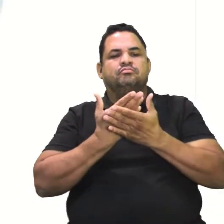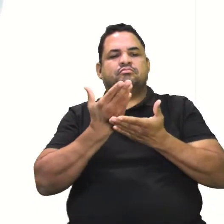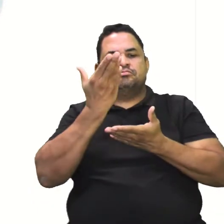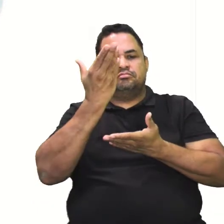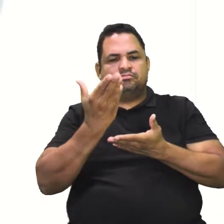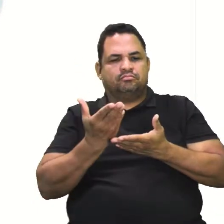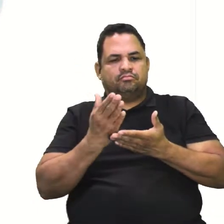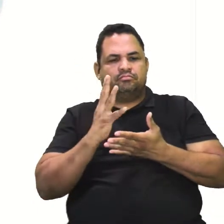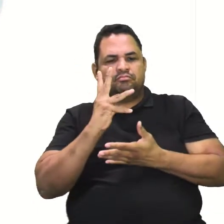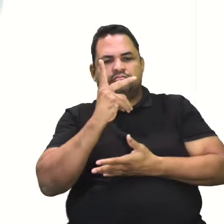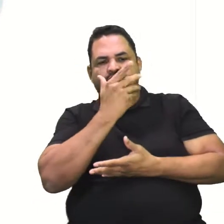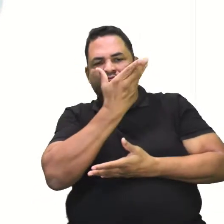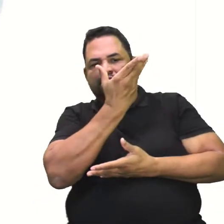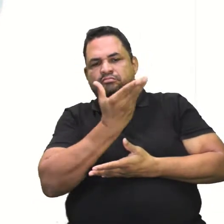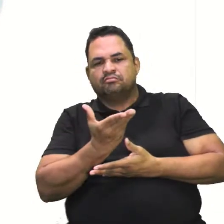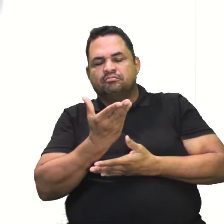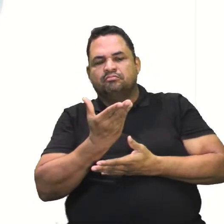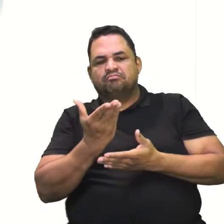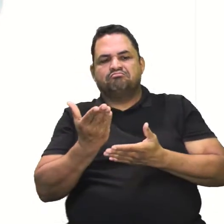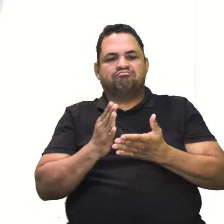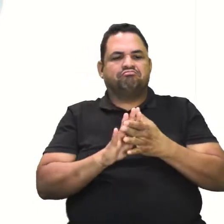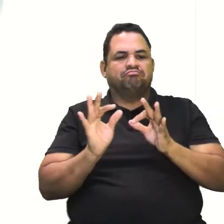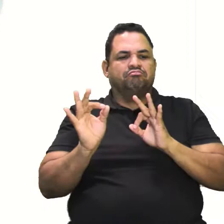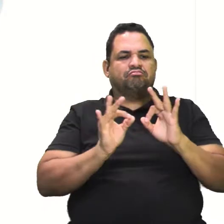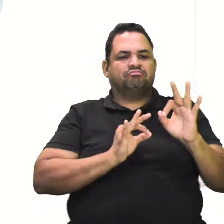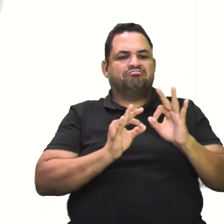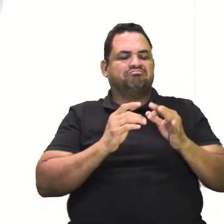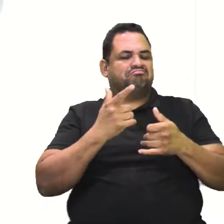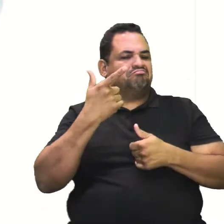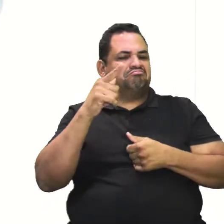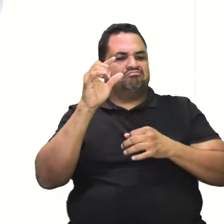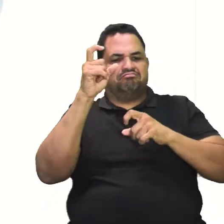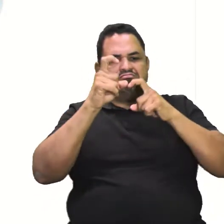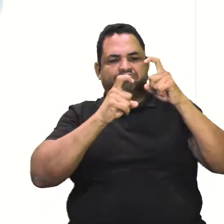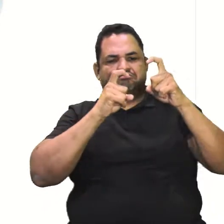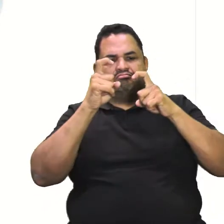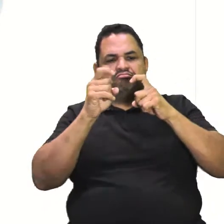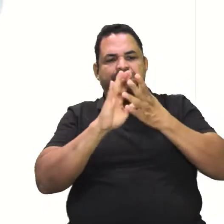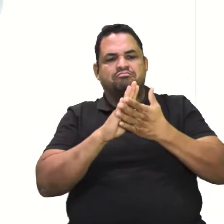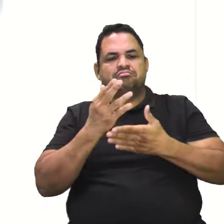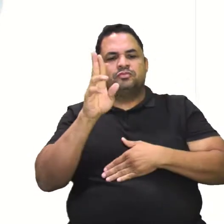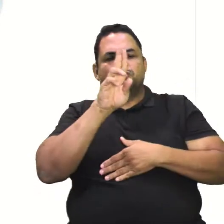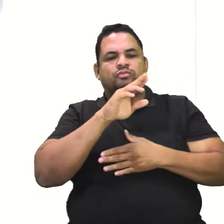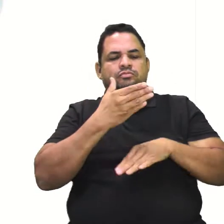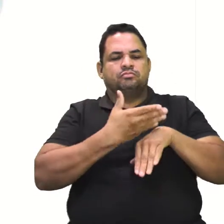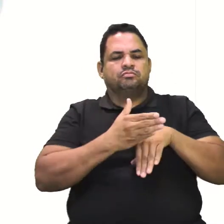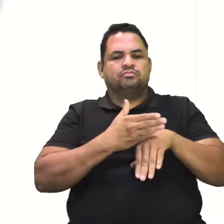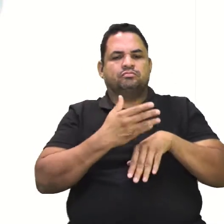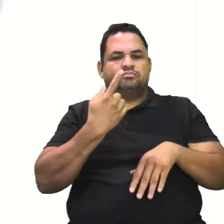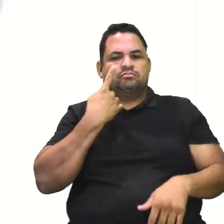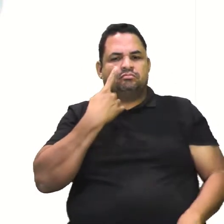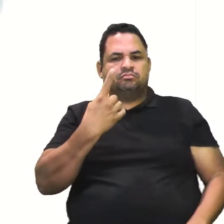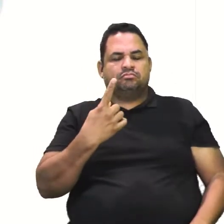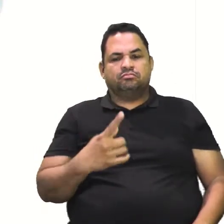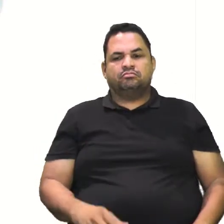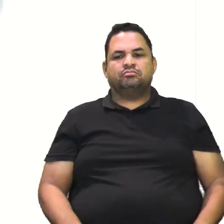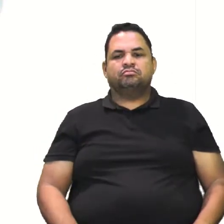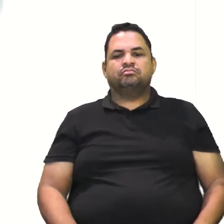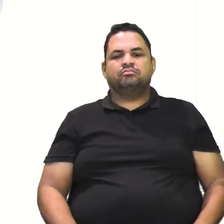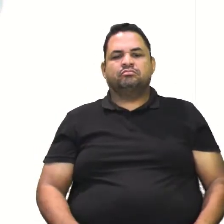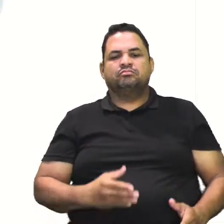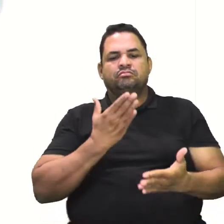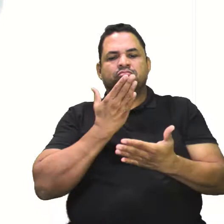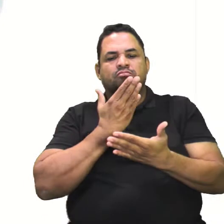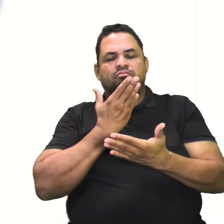essas elegantes curvas sem maiores preocupações com aplicações práticas. Então, olha só que interessante.